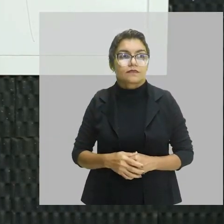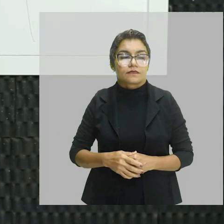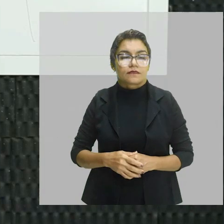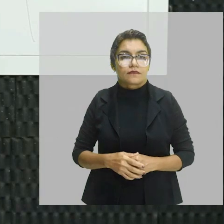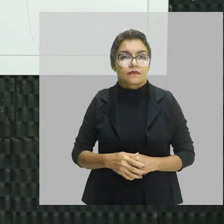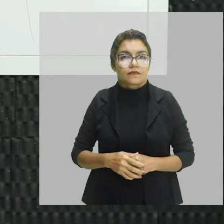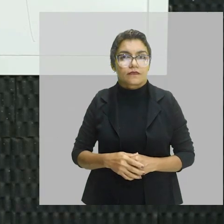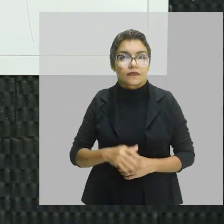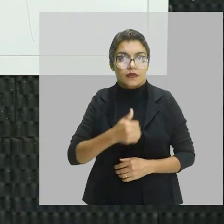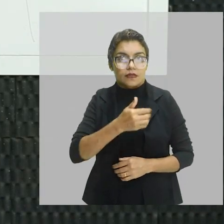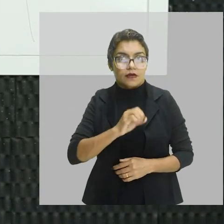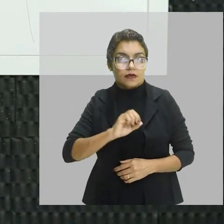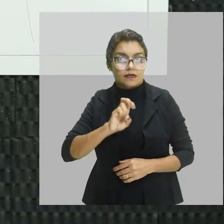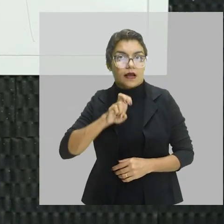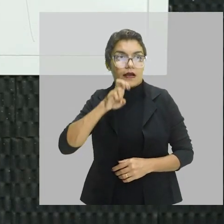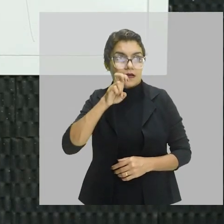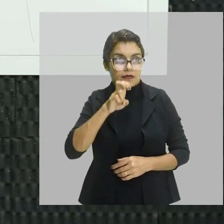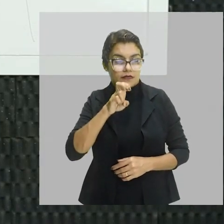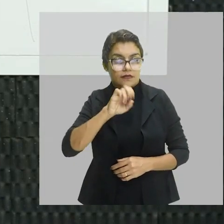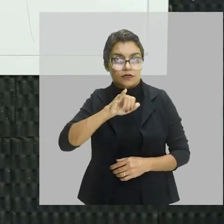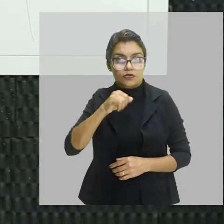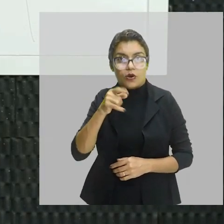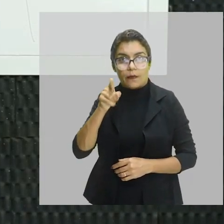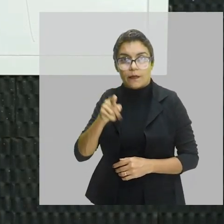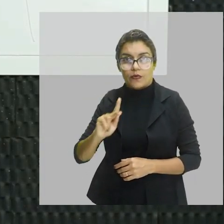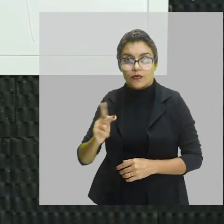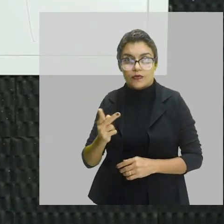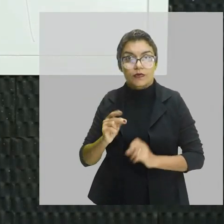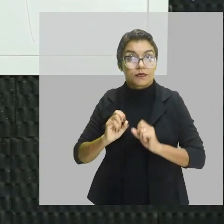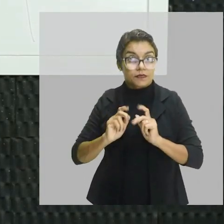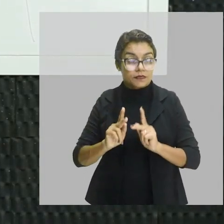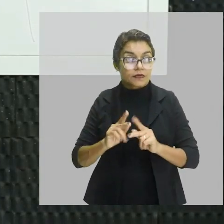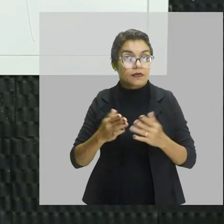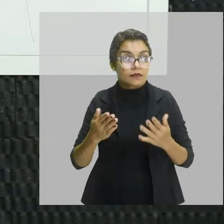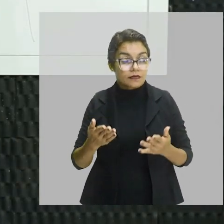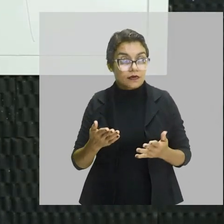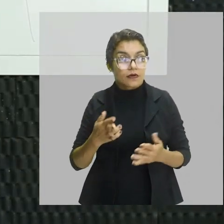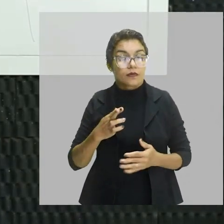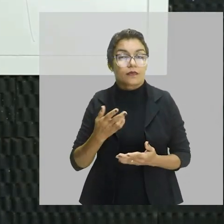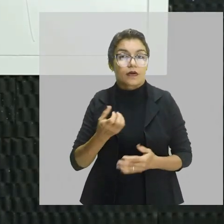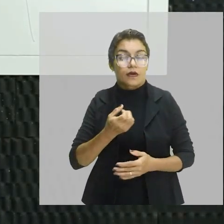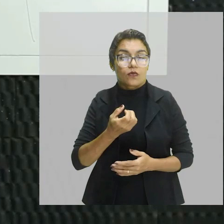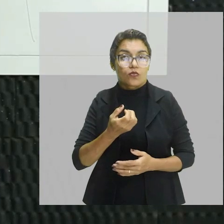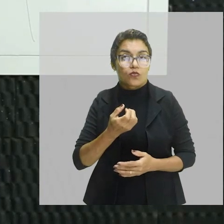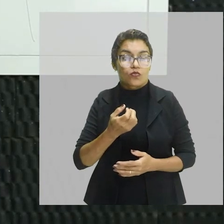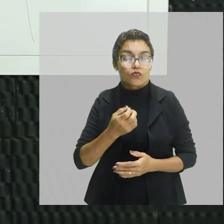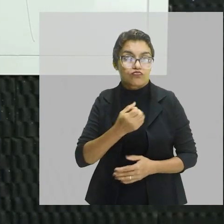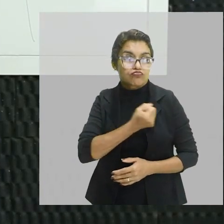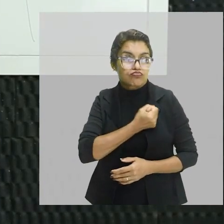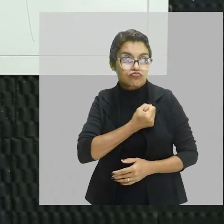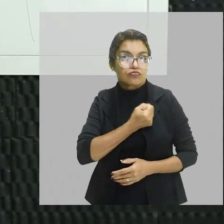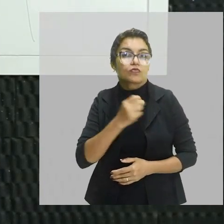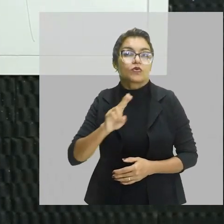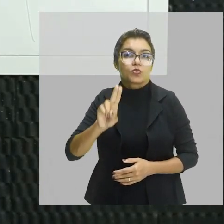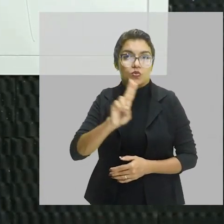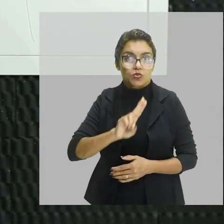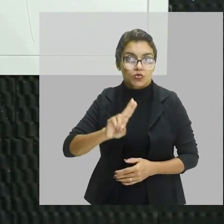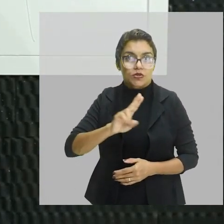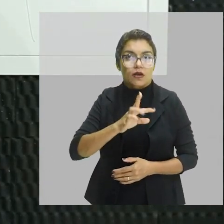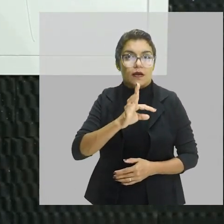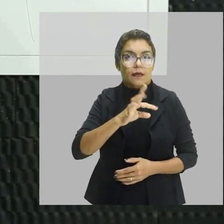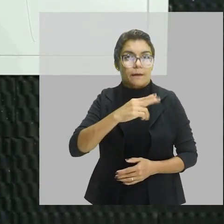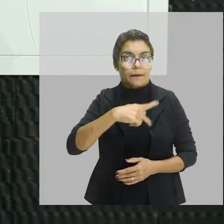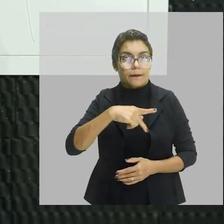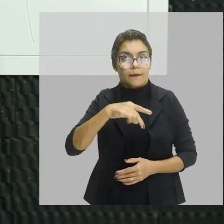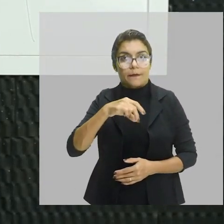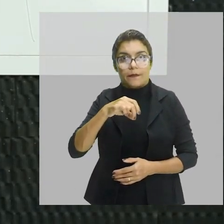joule por hora. Pronto. Então, esse é o valorzinho que nós vamos utilizar para a potência. Então, essa é a